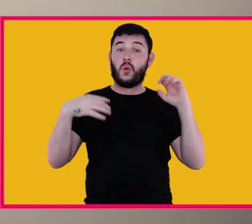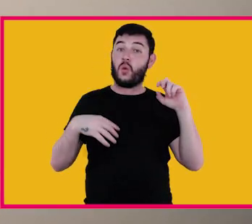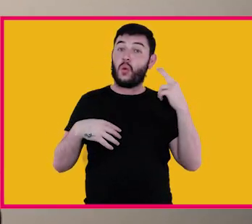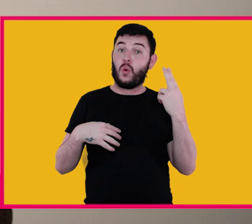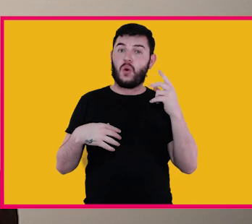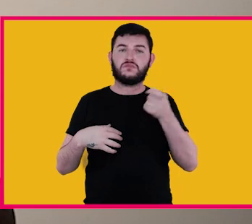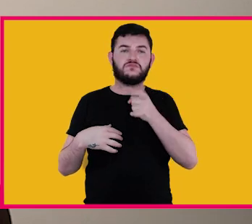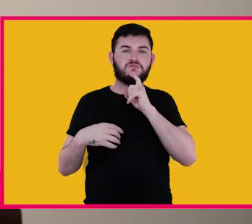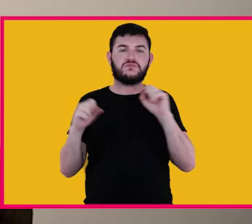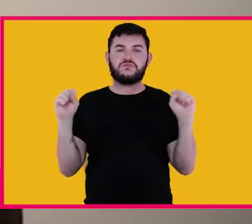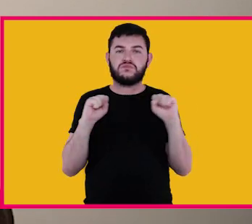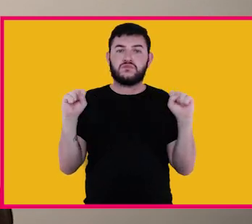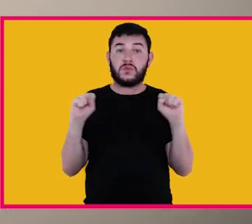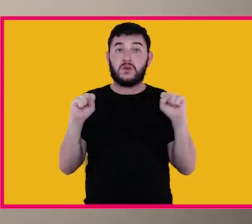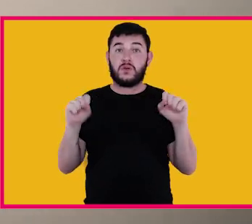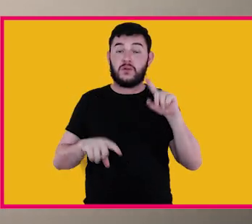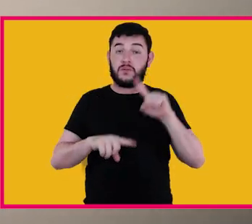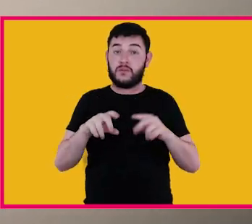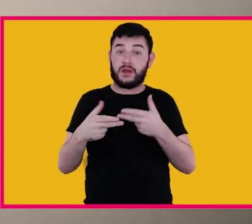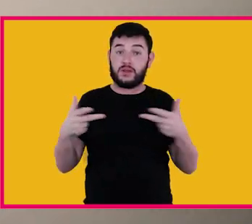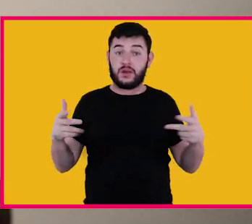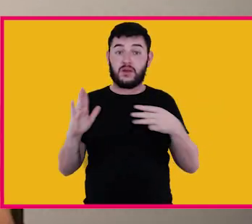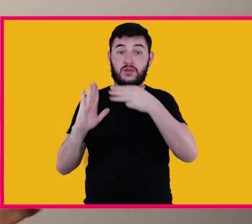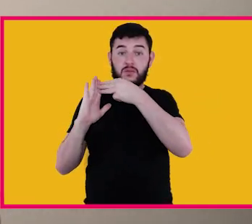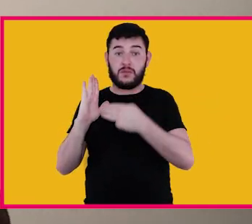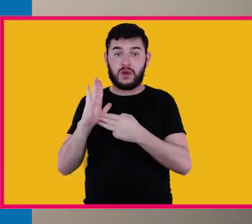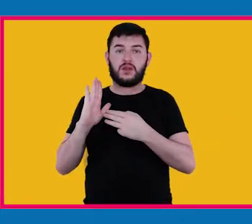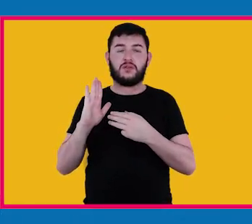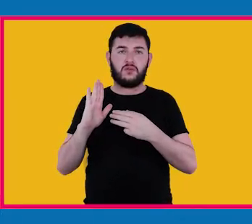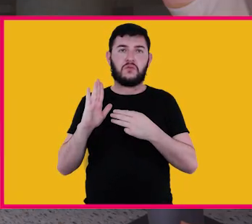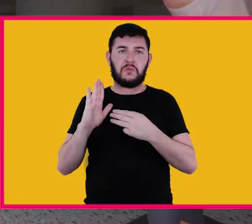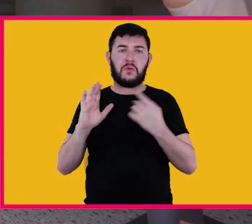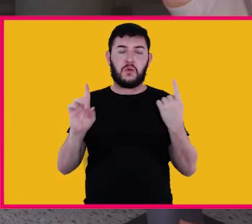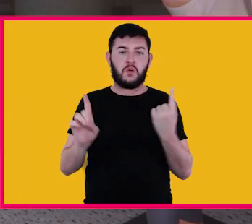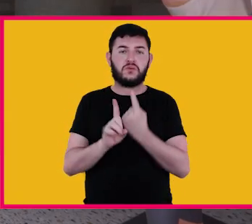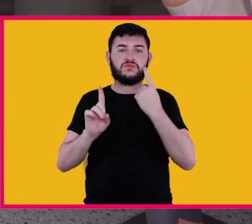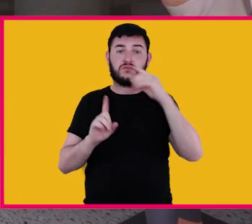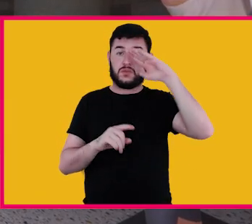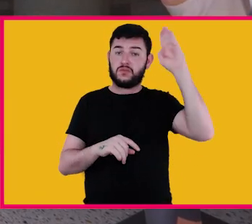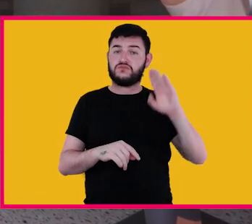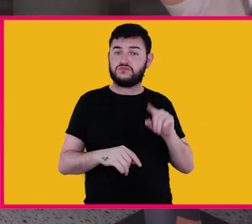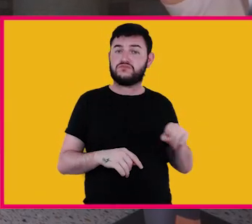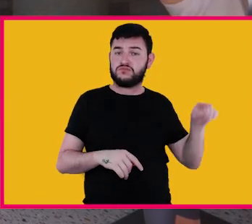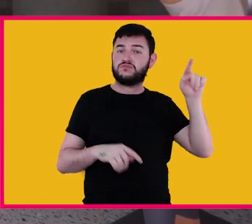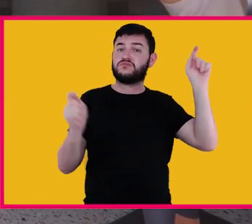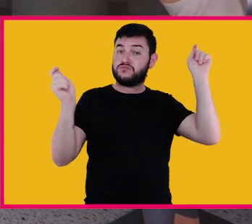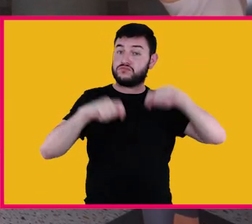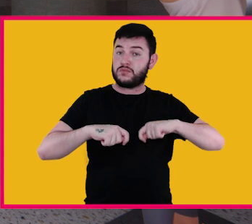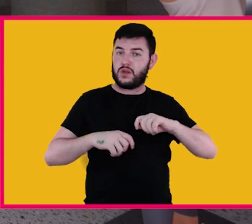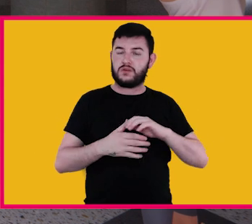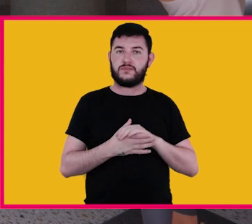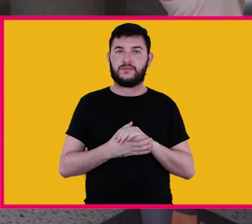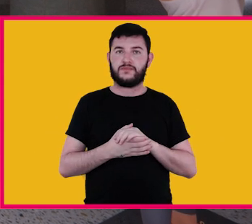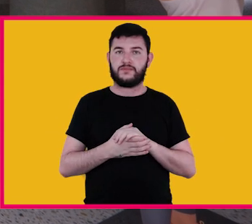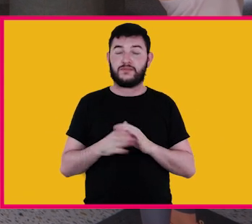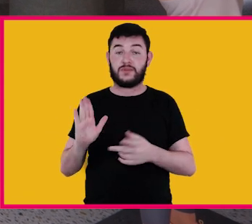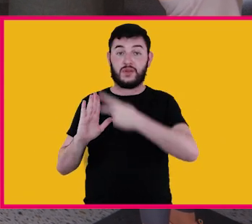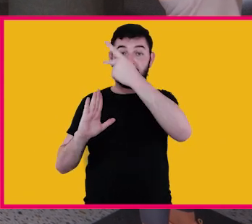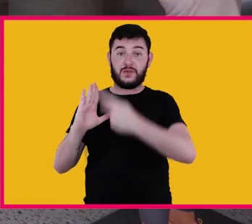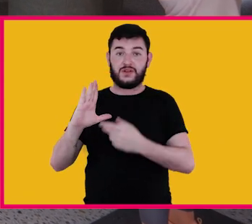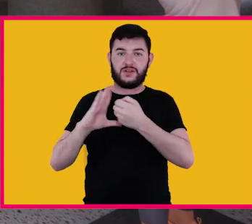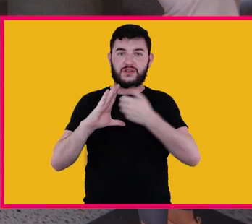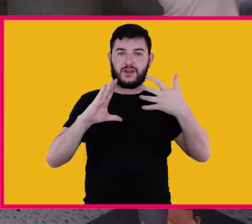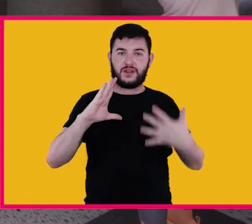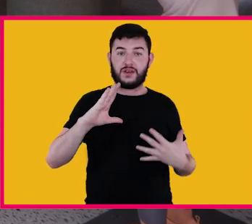os métodos construtivos propostos são encontrados em todas as regiões do país. Outra característica do projeto foi proteger todas as